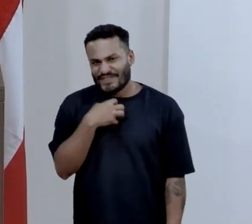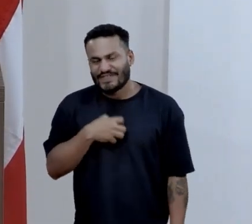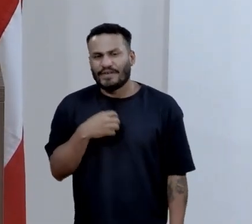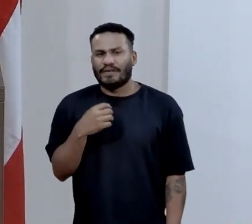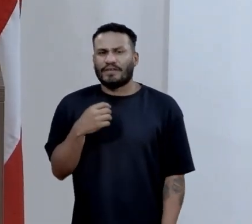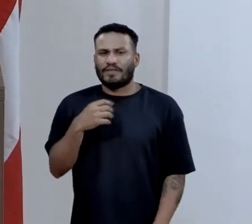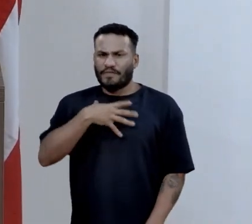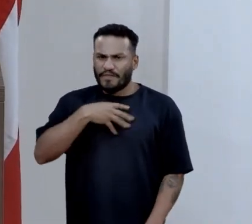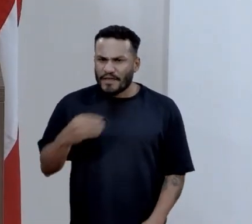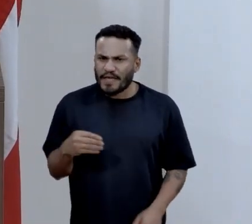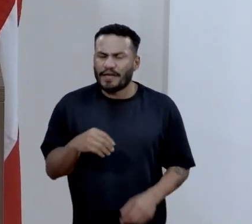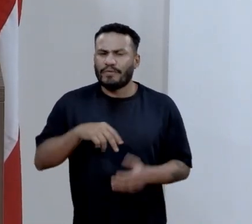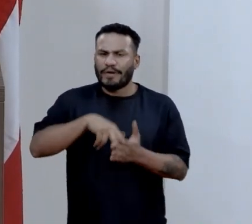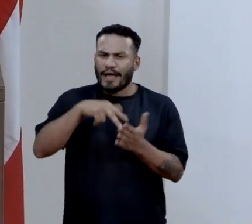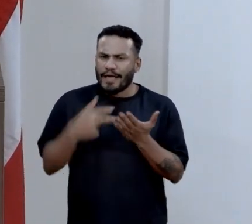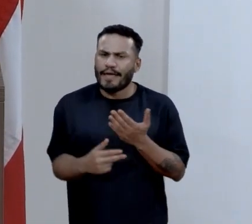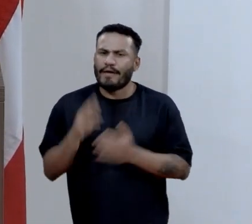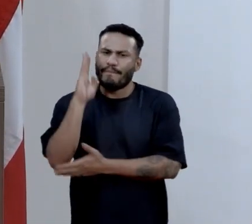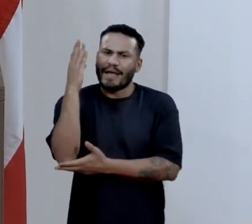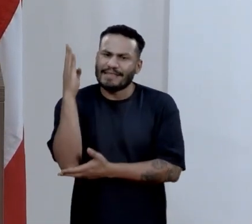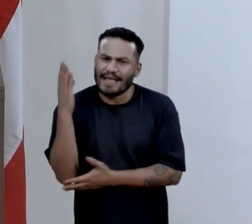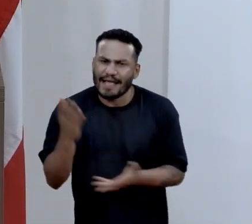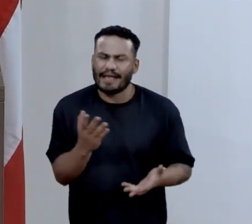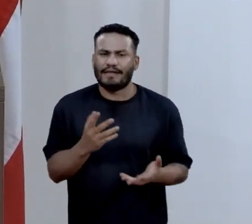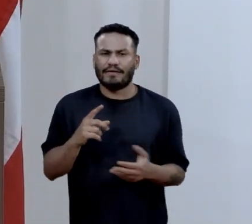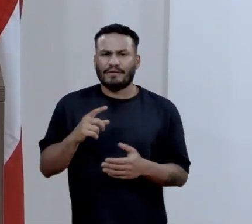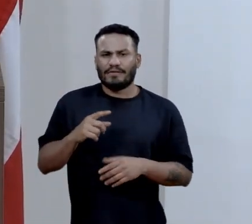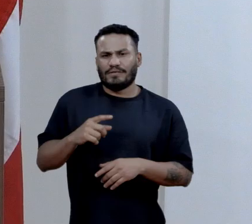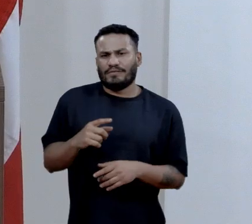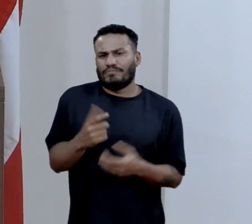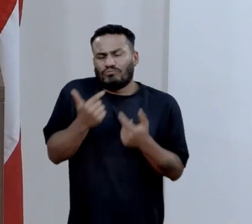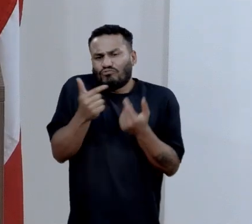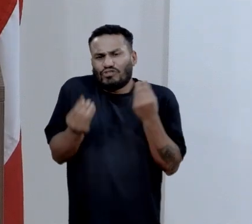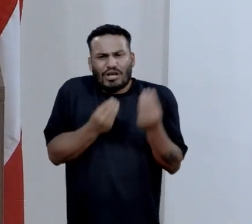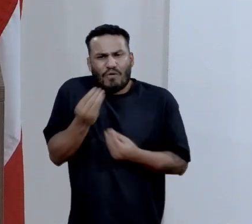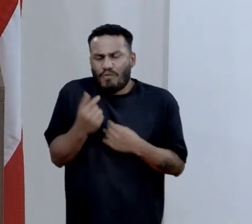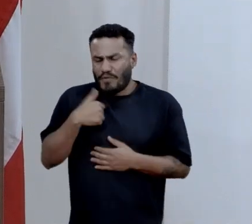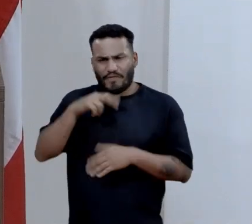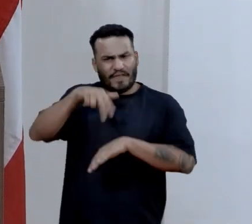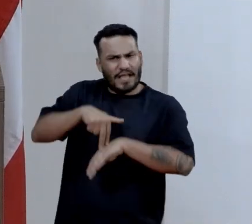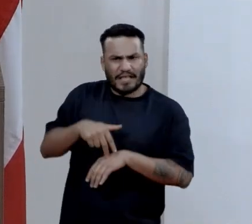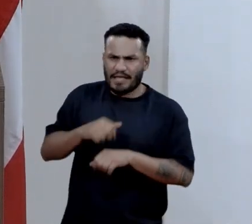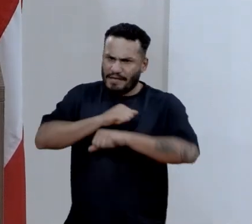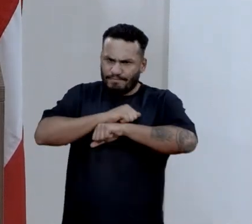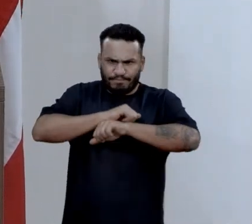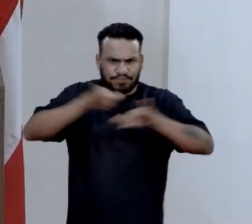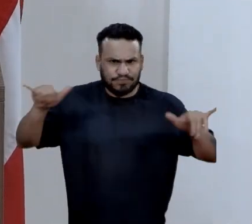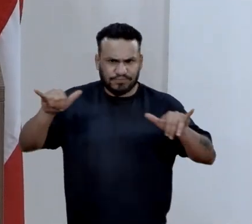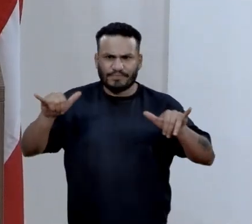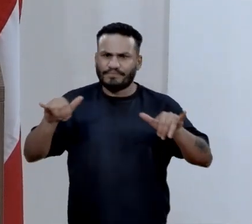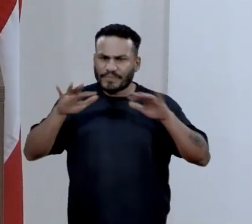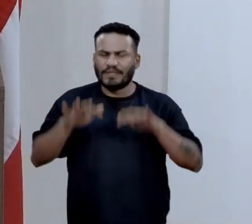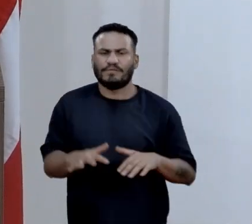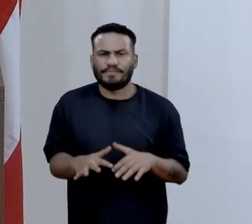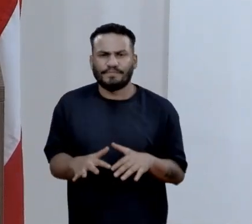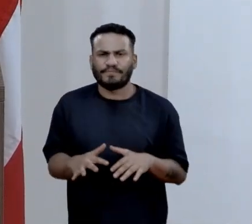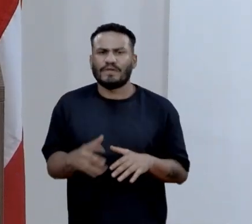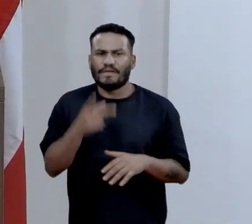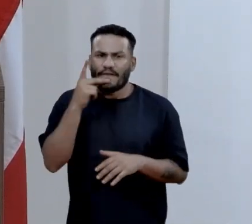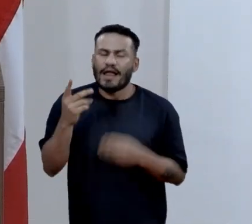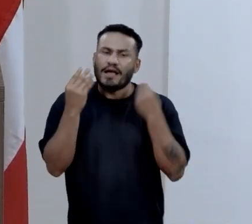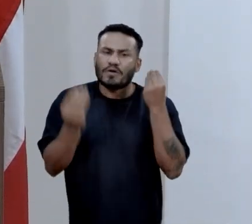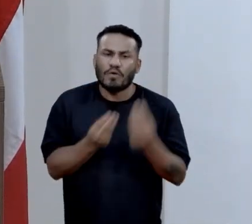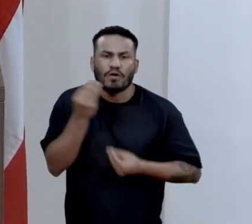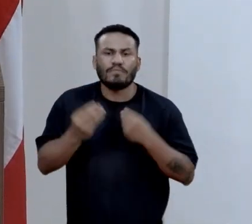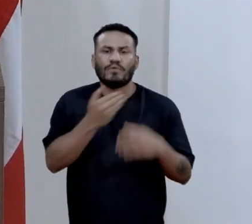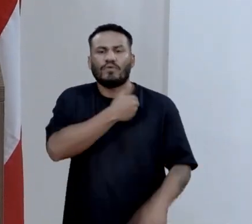filho machucou nas madeiras que estavam soltas ali, no prego, aí não tinha como não vir aqui a público e não externalizar isso aqui e dizer o